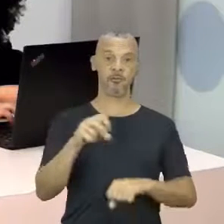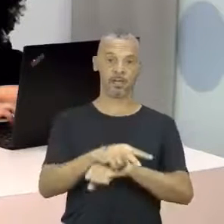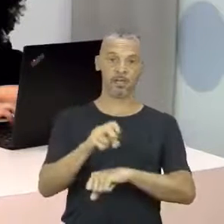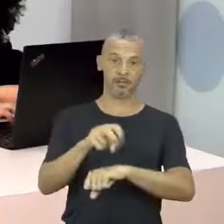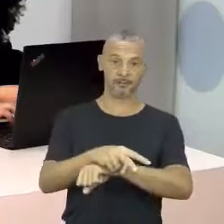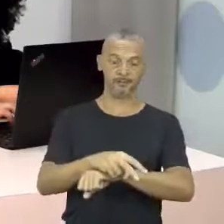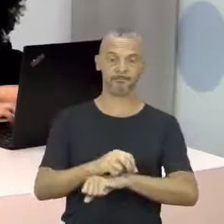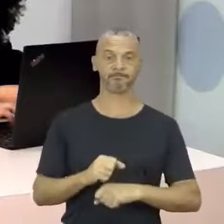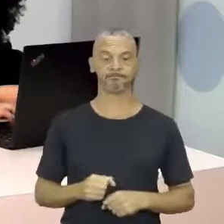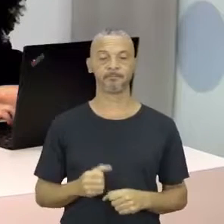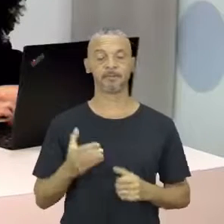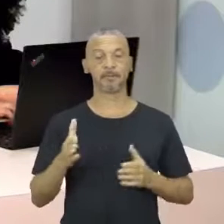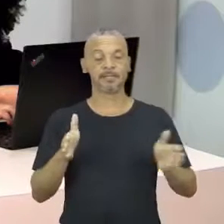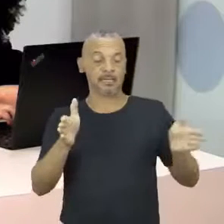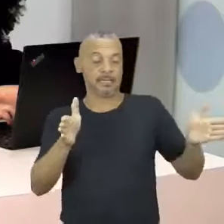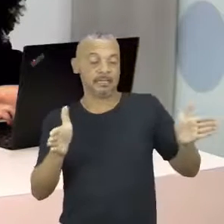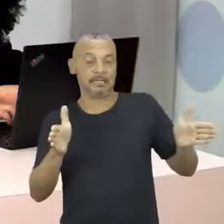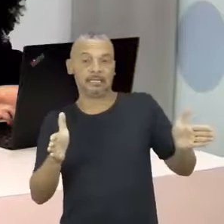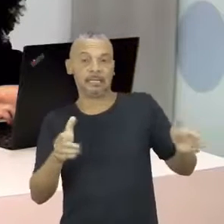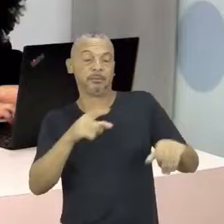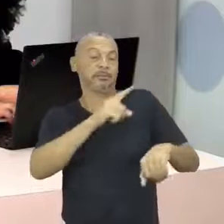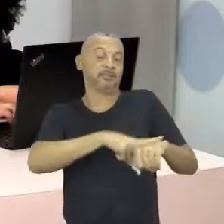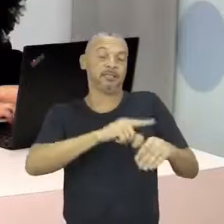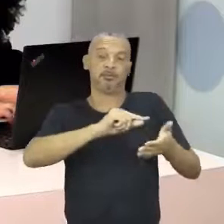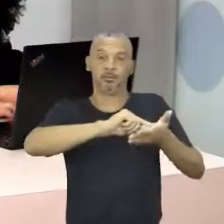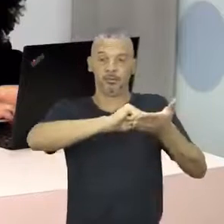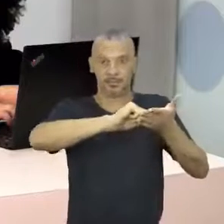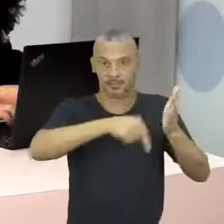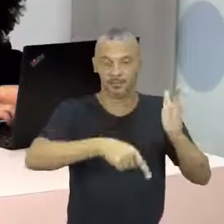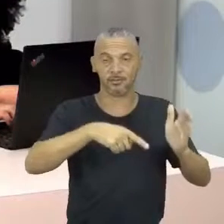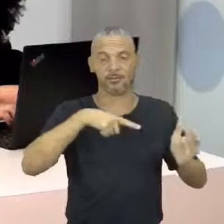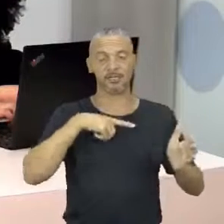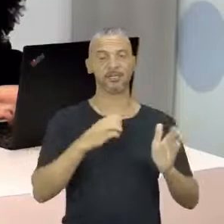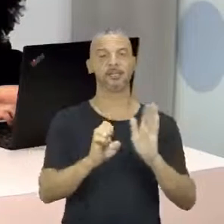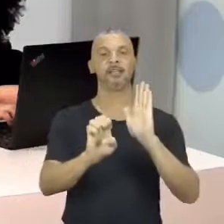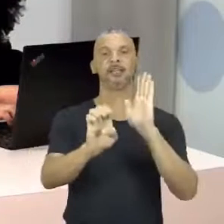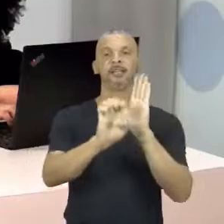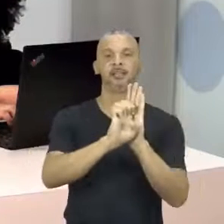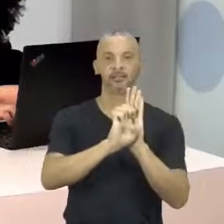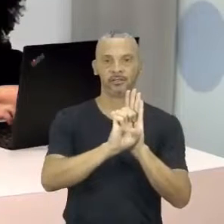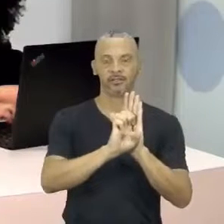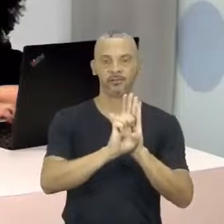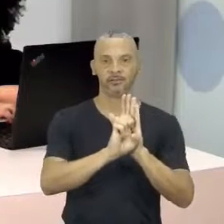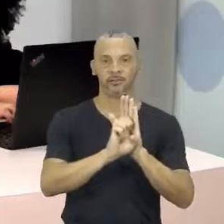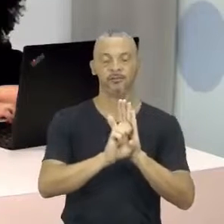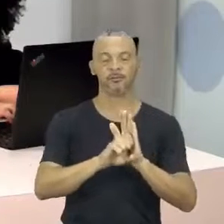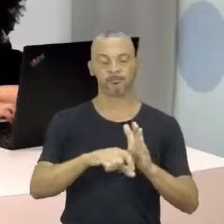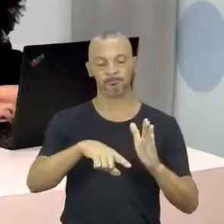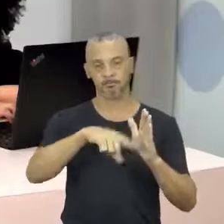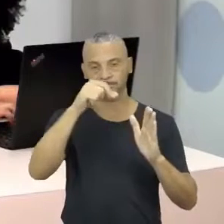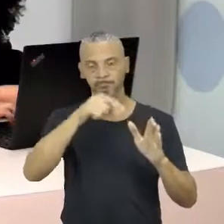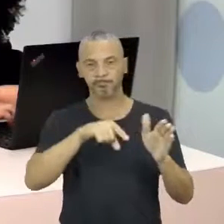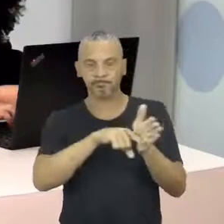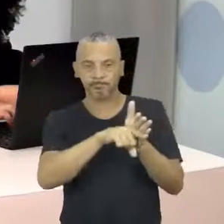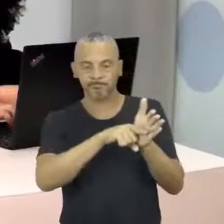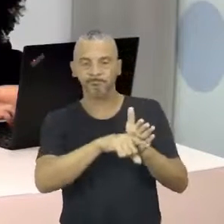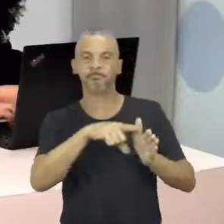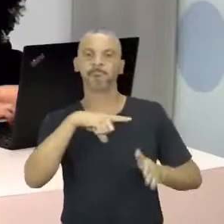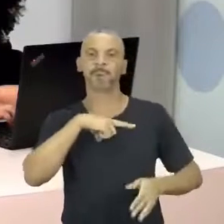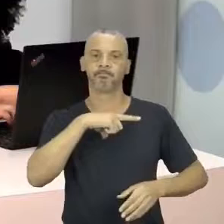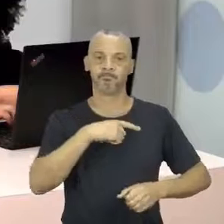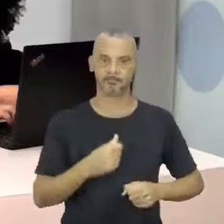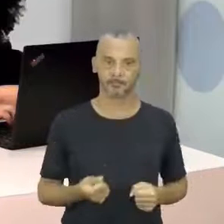falando de contratação temporária, que é prevista lá no edital como processo seletivo. É uma contratação